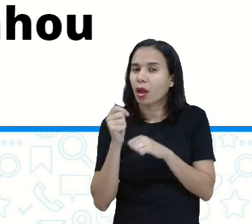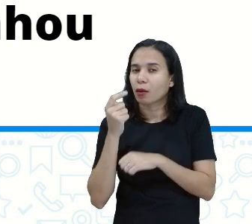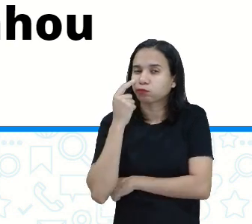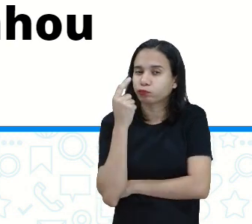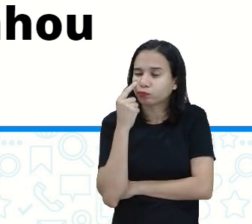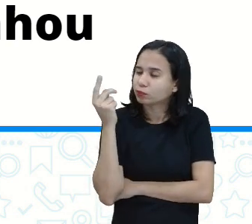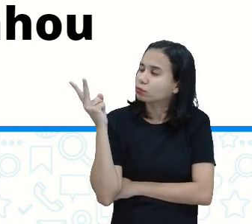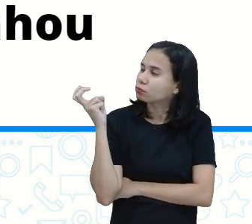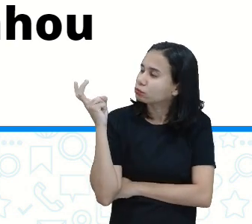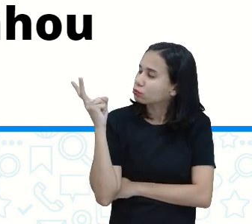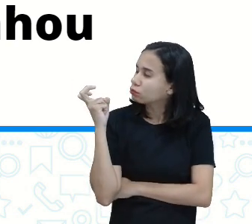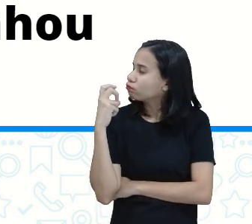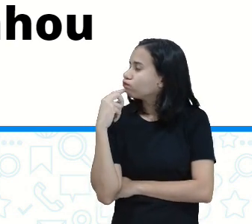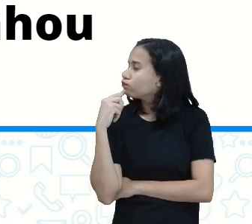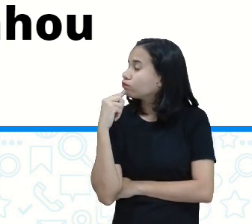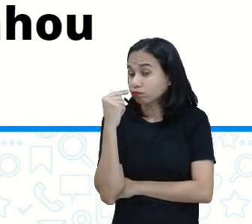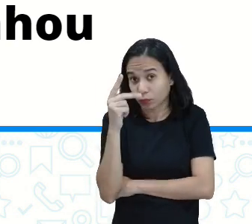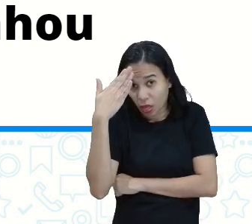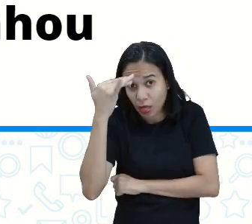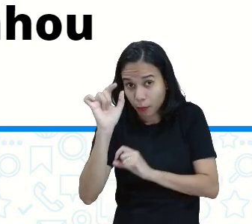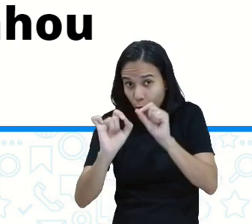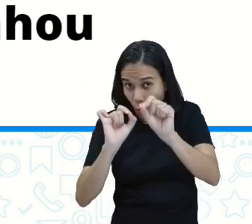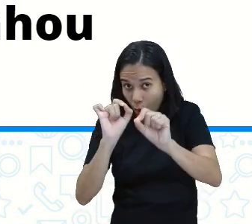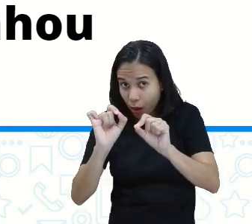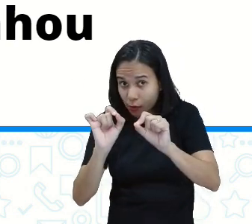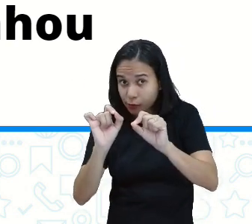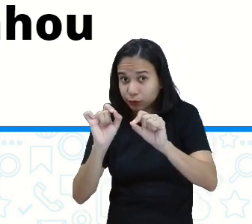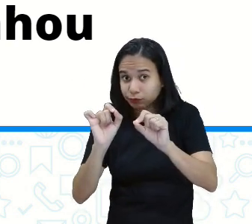aí? Você sabe quais são?